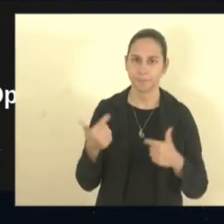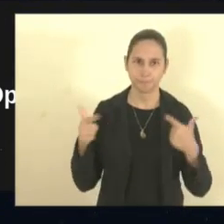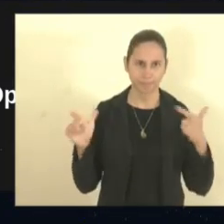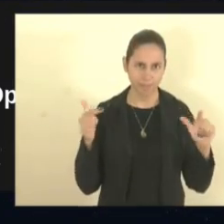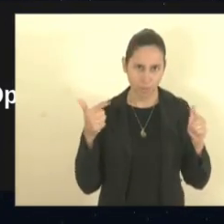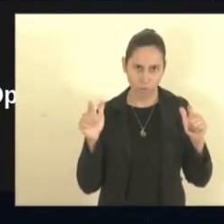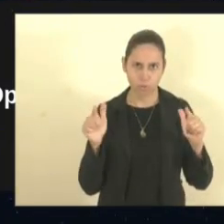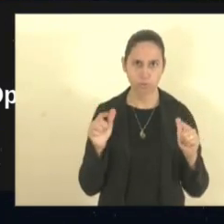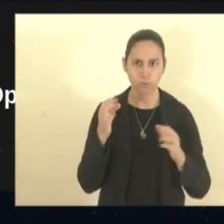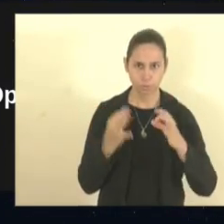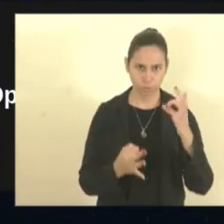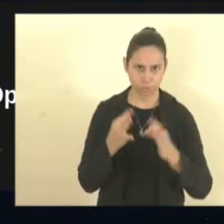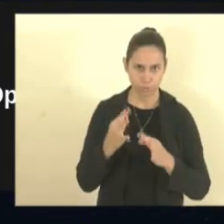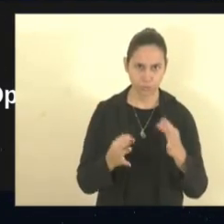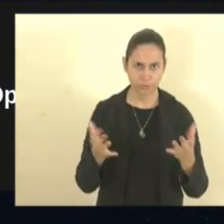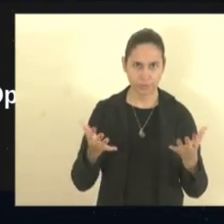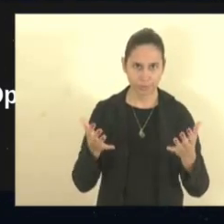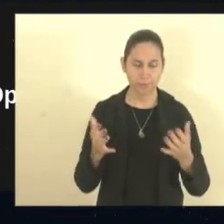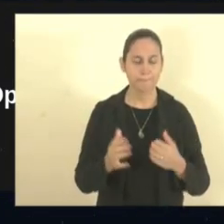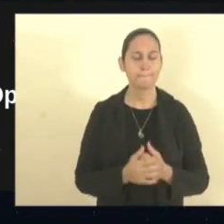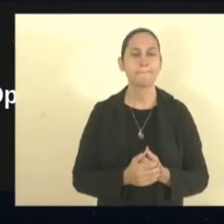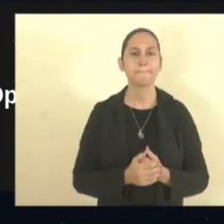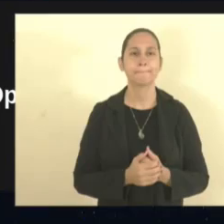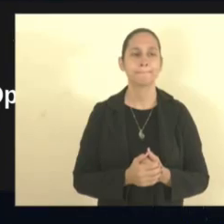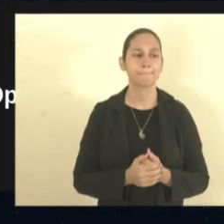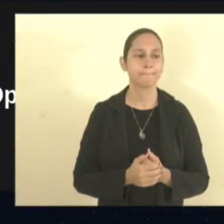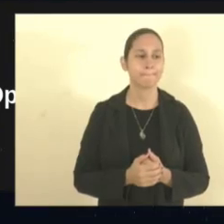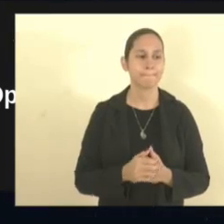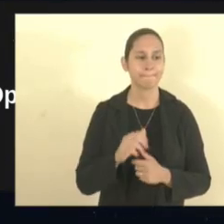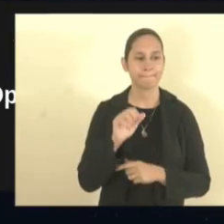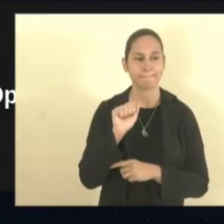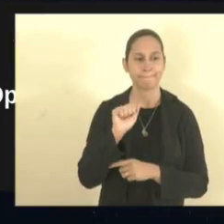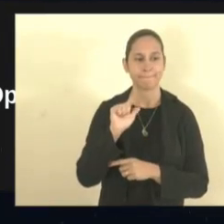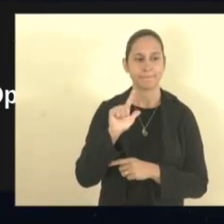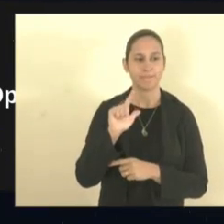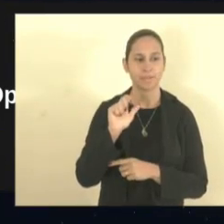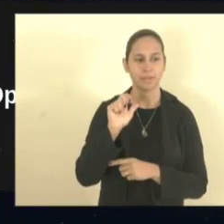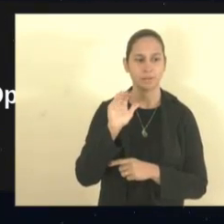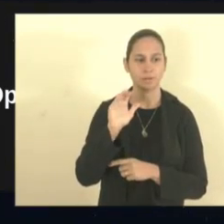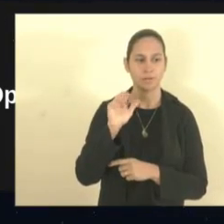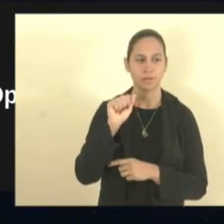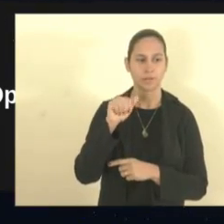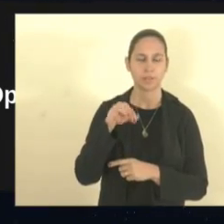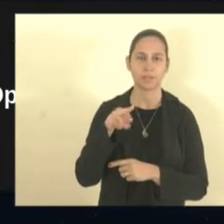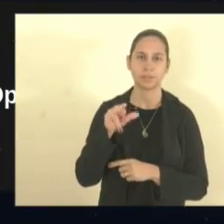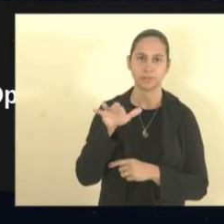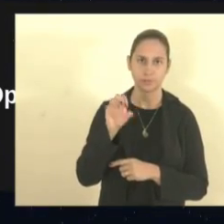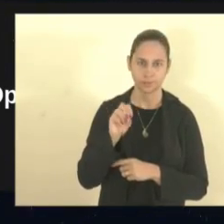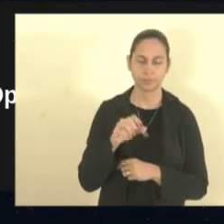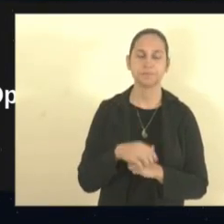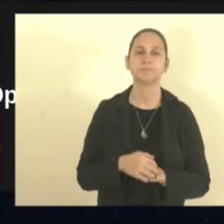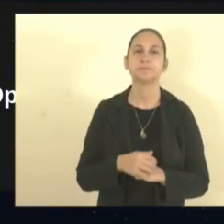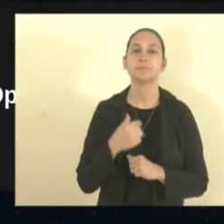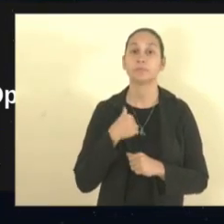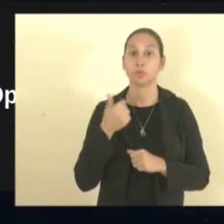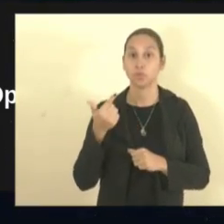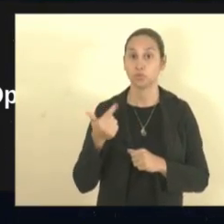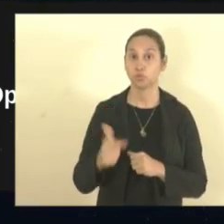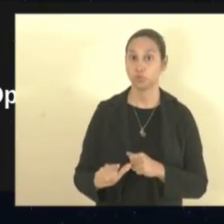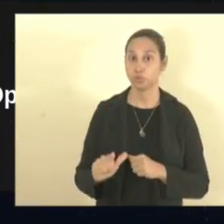voto? Presidente. Deputado Alcântaro Filho, com a palavra. Só mais uma vez aqui para